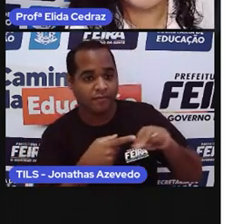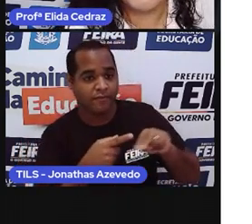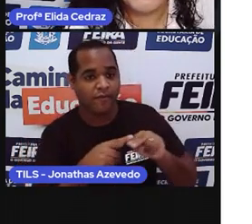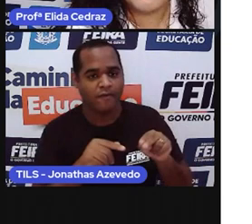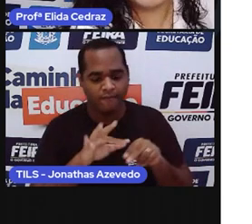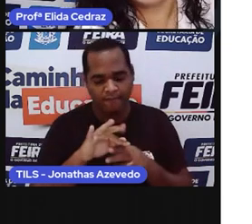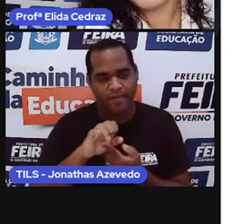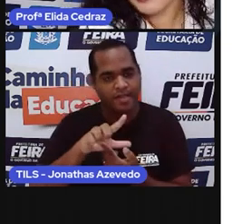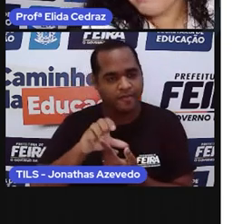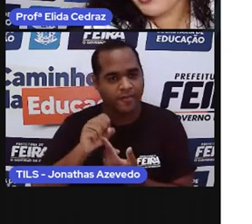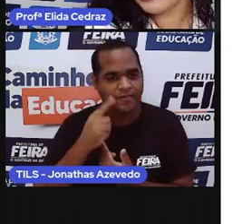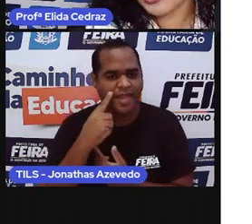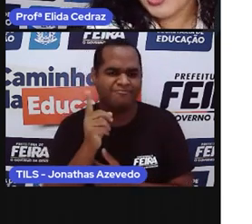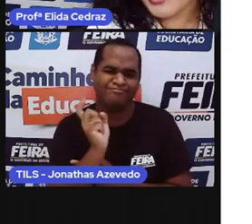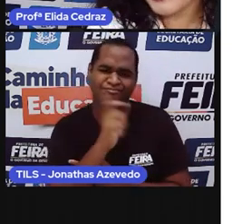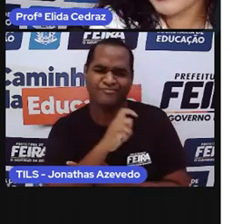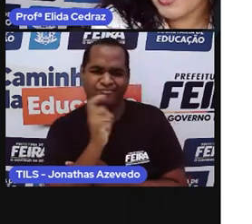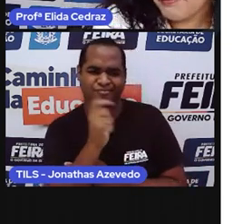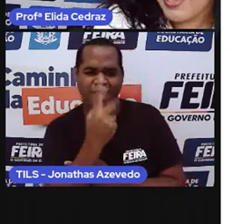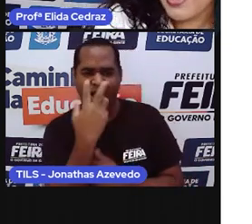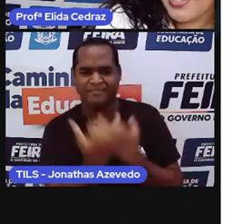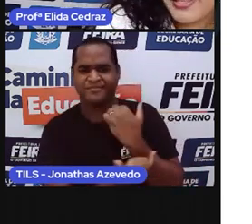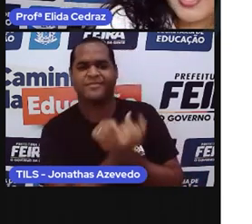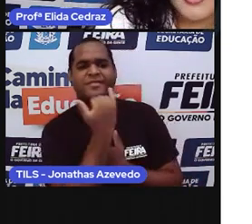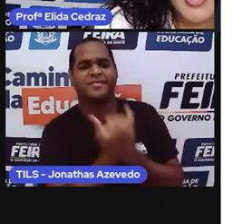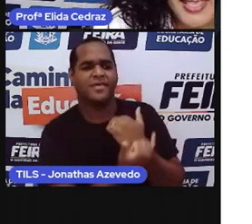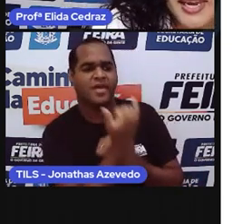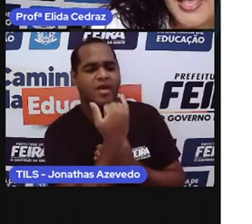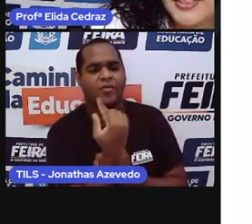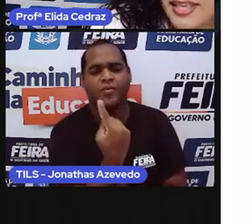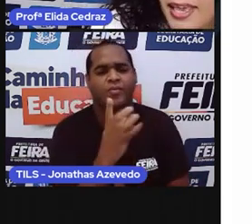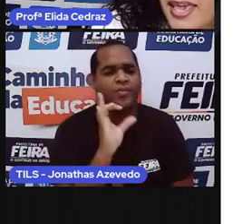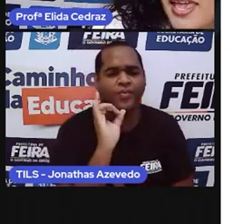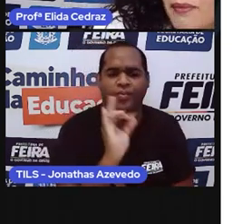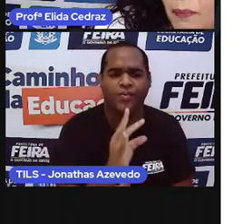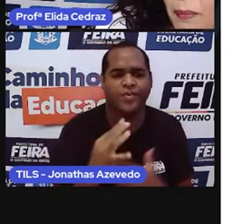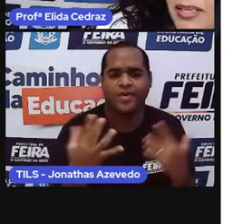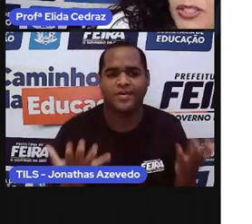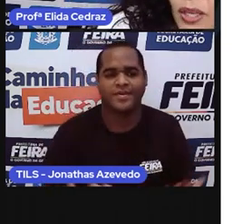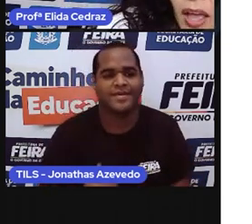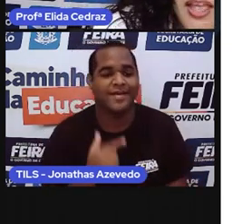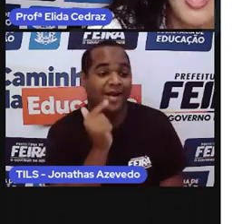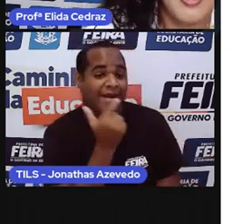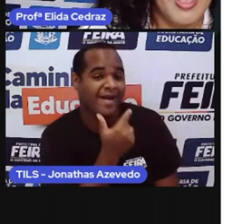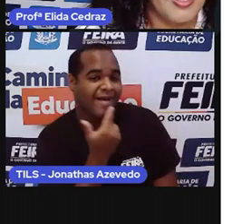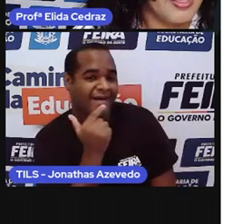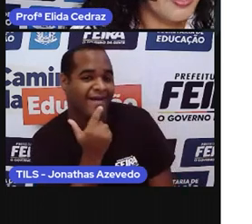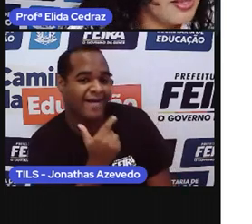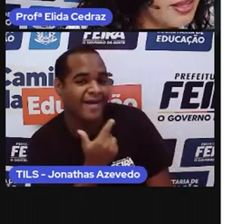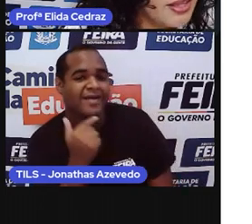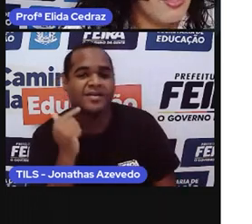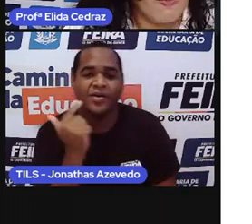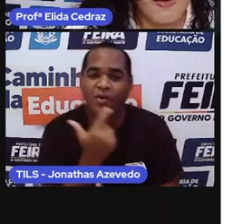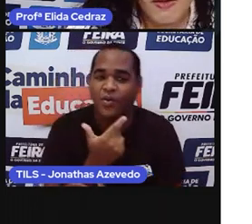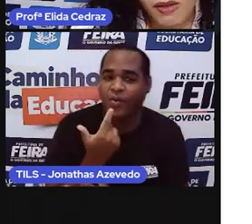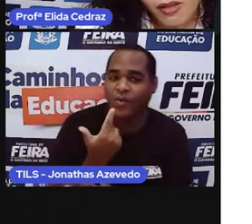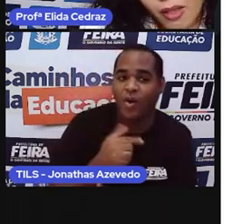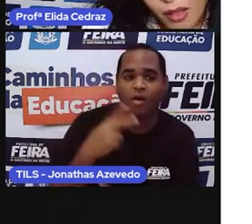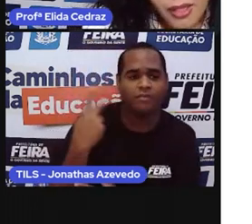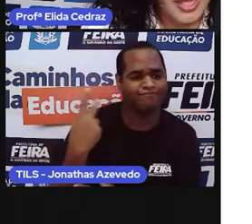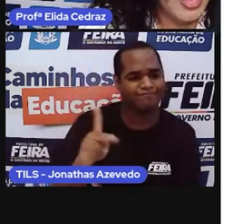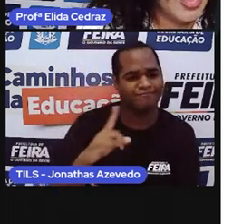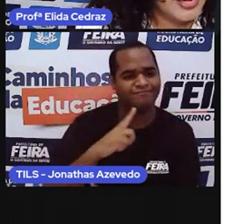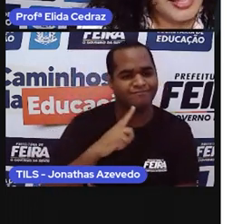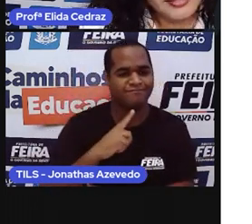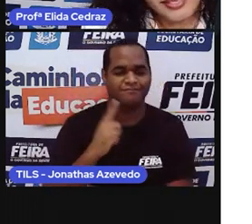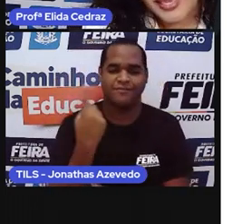de filó. É mentira da barata, ela tem é uma só. Ah,